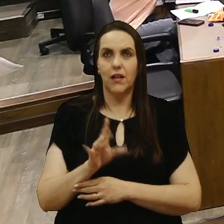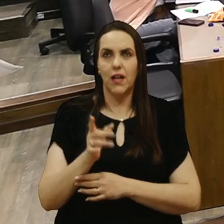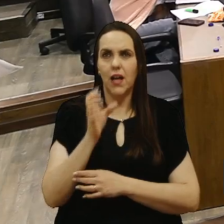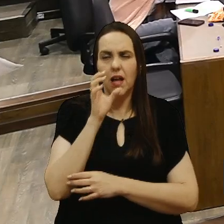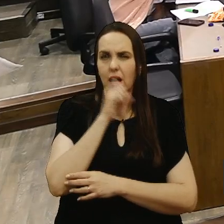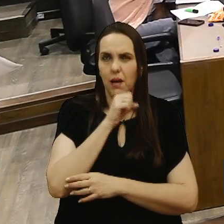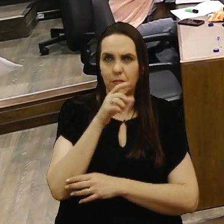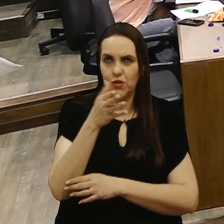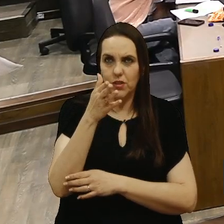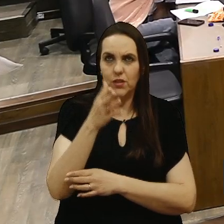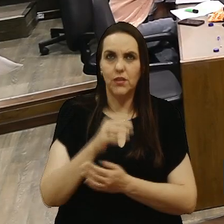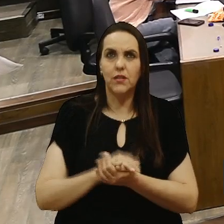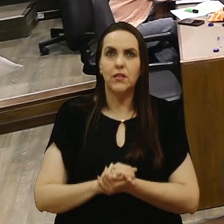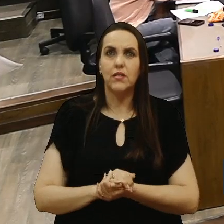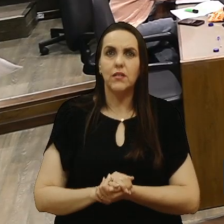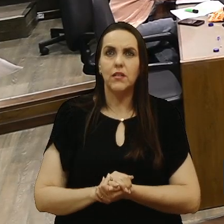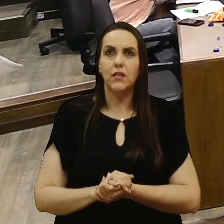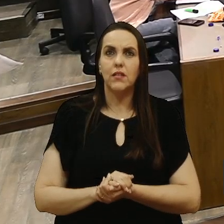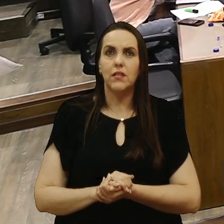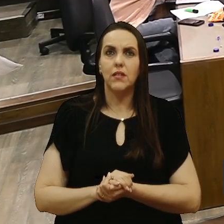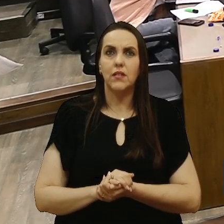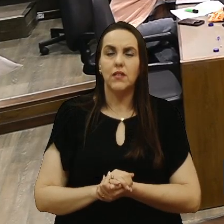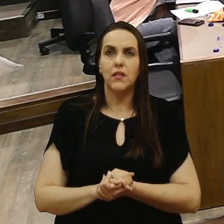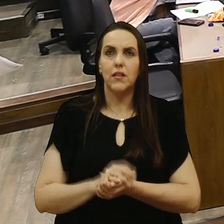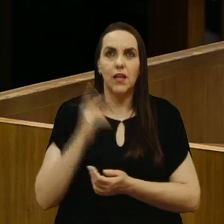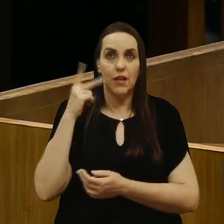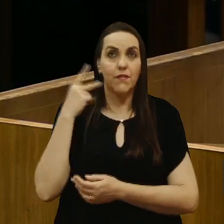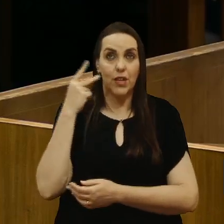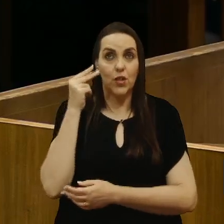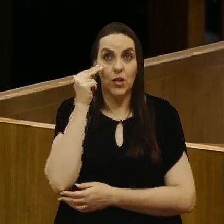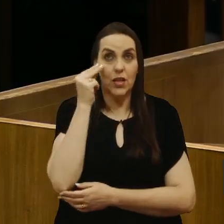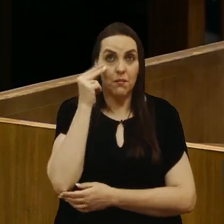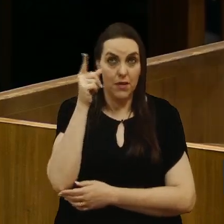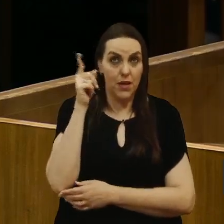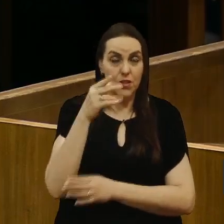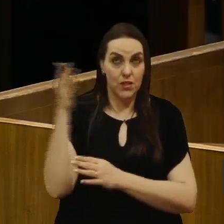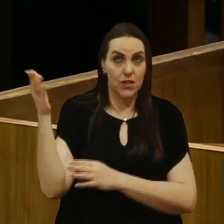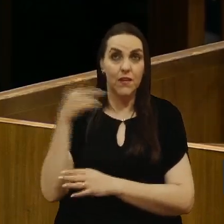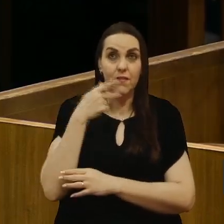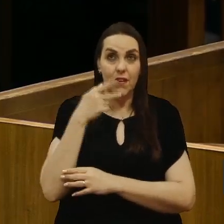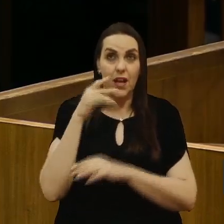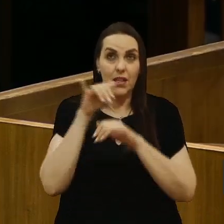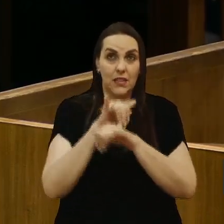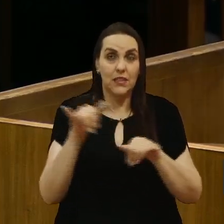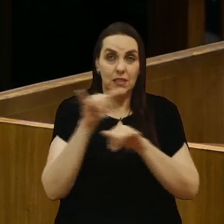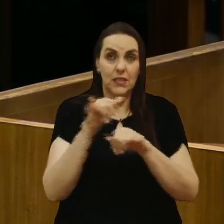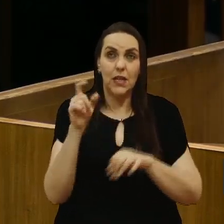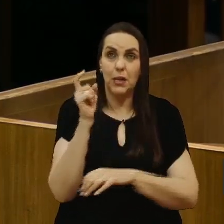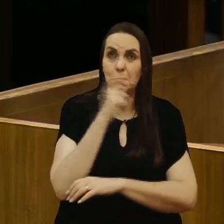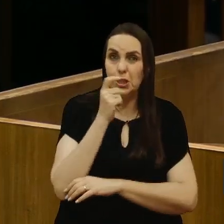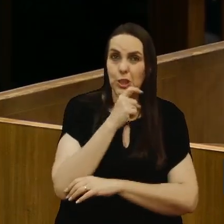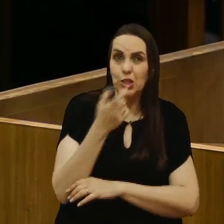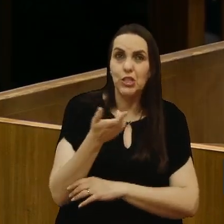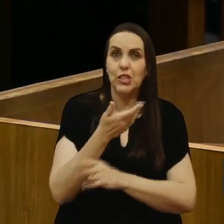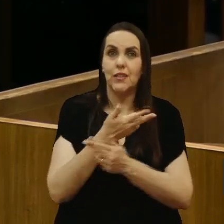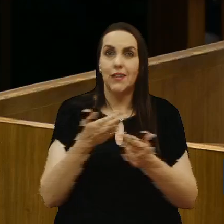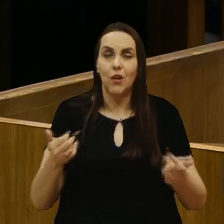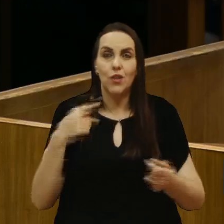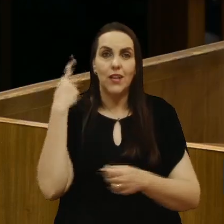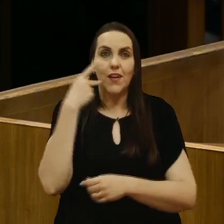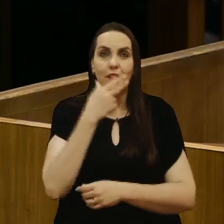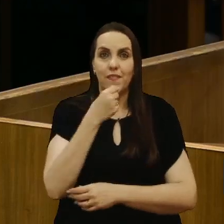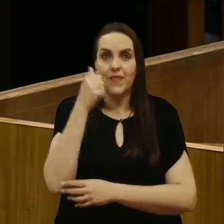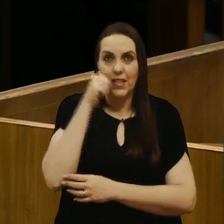Rapidinho, o vereador Libar estava ouvindo antes lá de fora, que o senhor falou da questão que o prefeito estava propagando mentiras em relação aos vereadores que